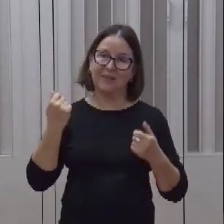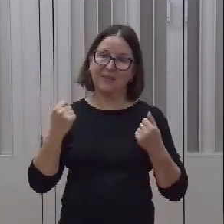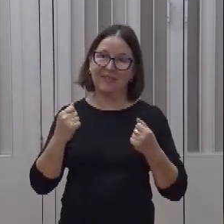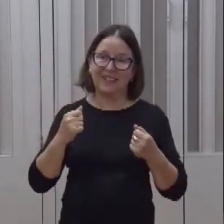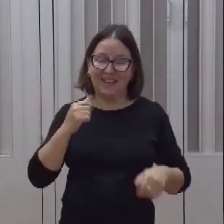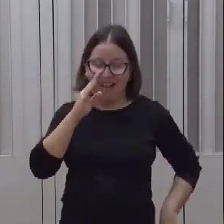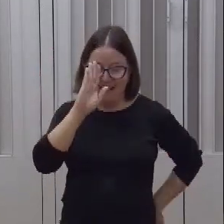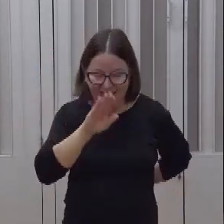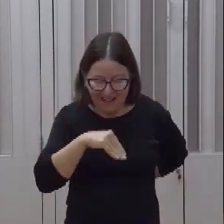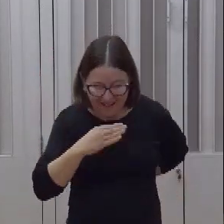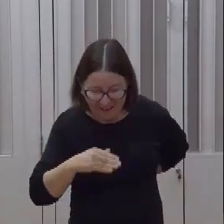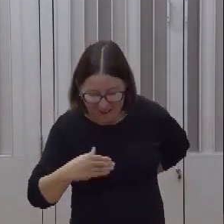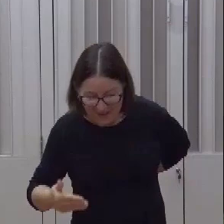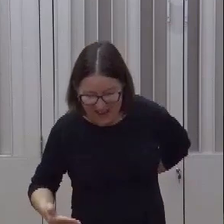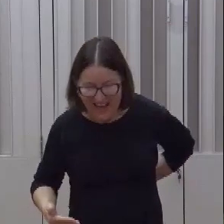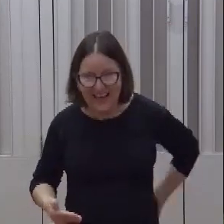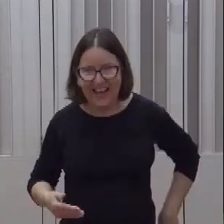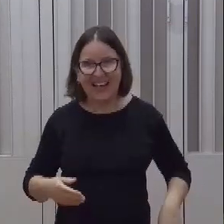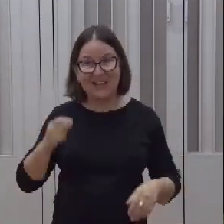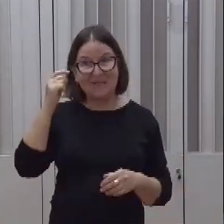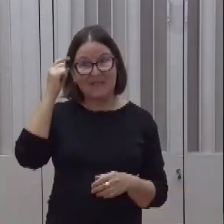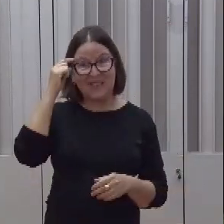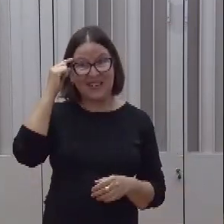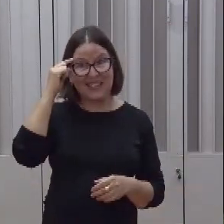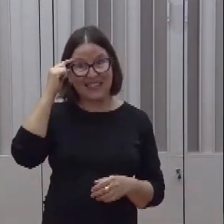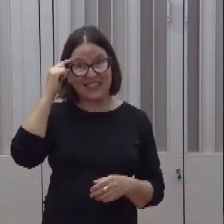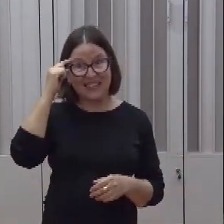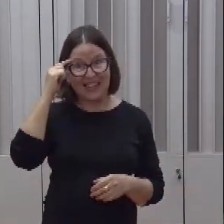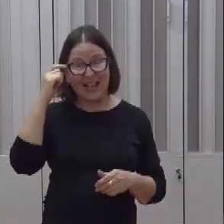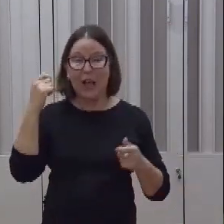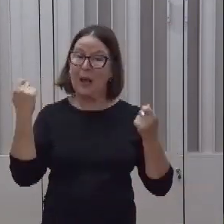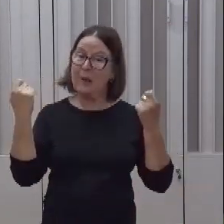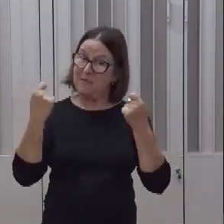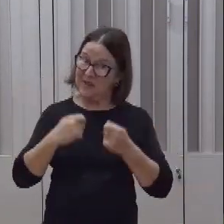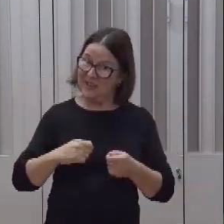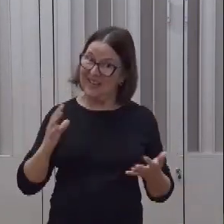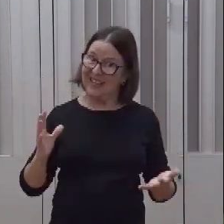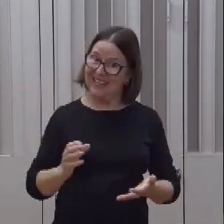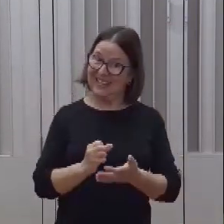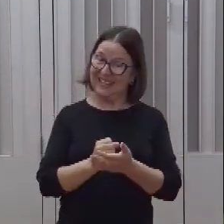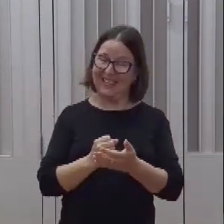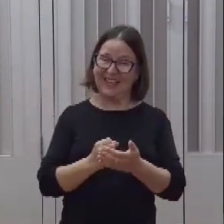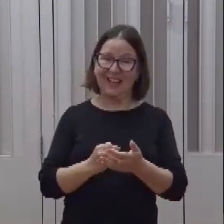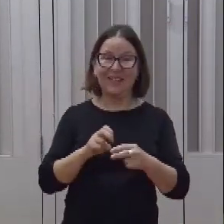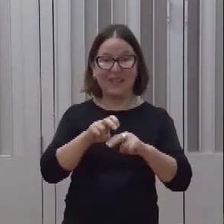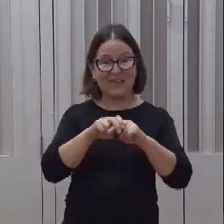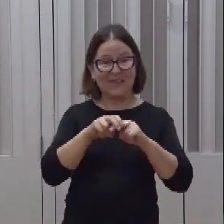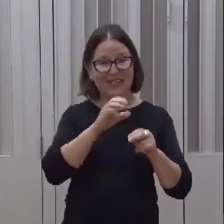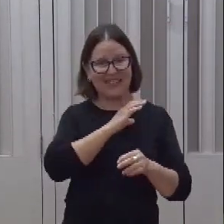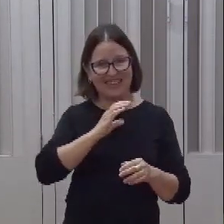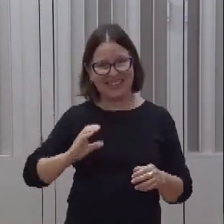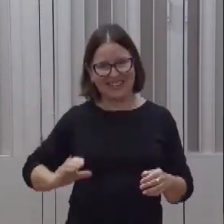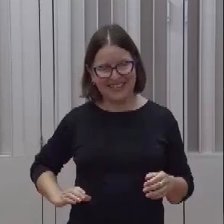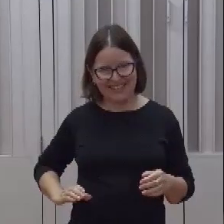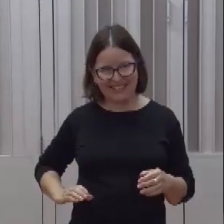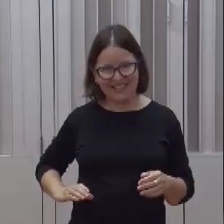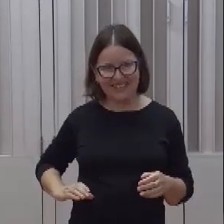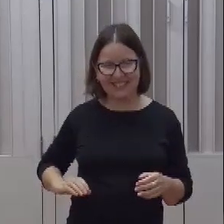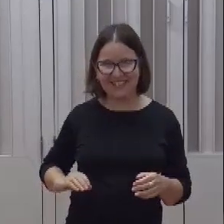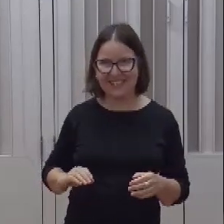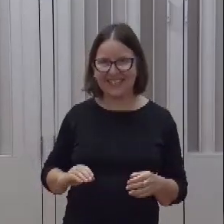de pensar que é possível ser salvo por Cristo e cultivar com Ele